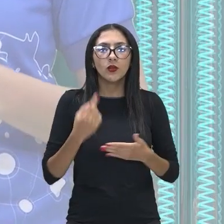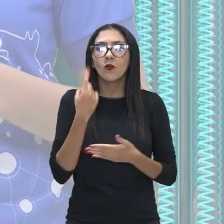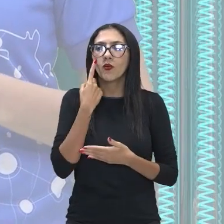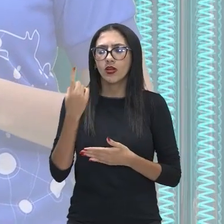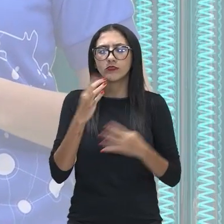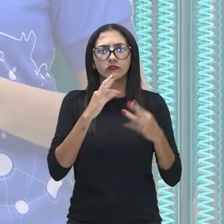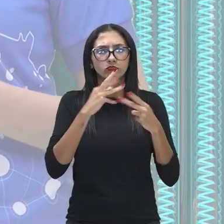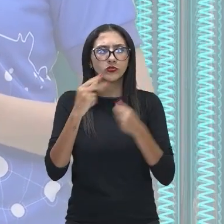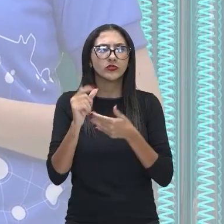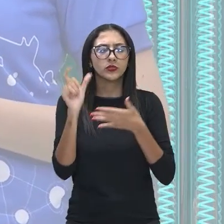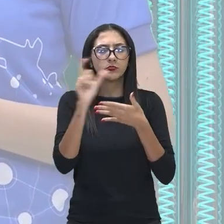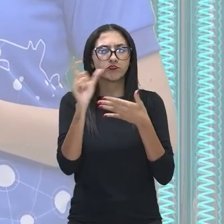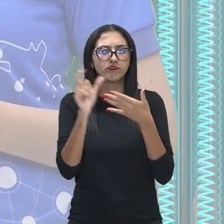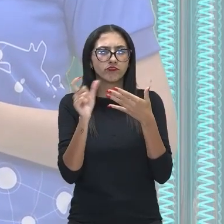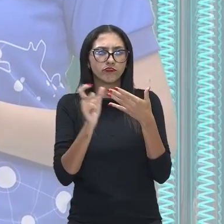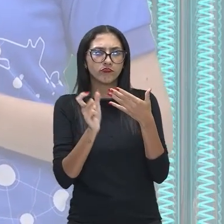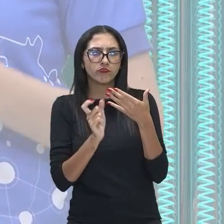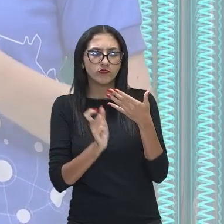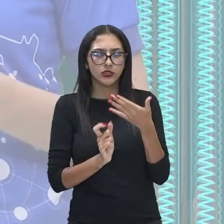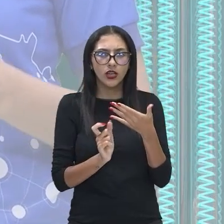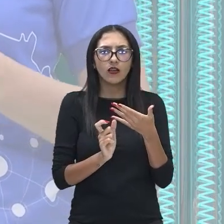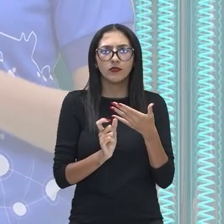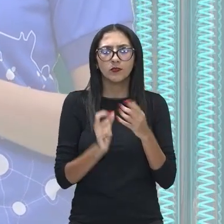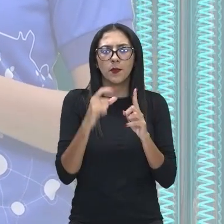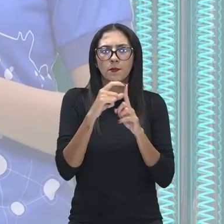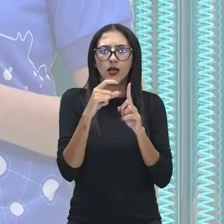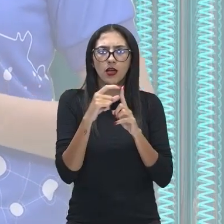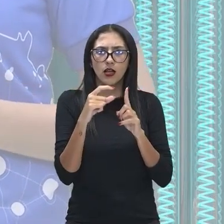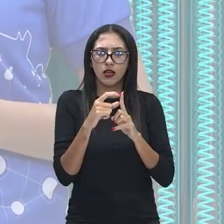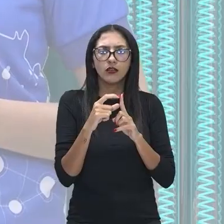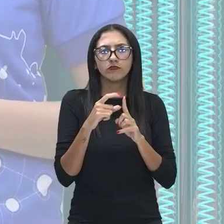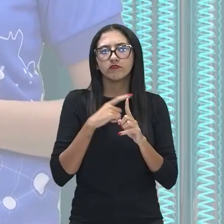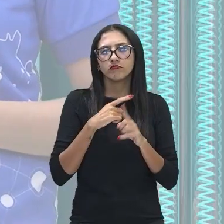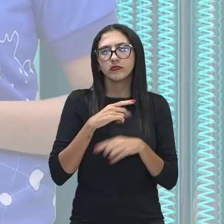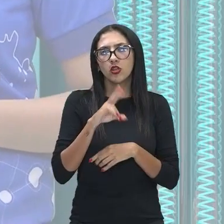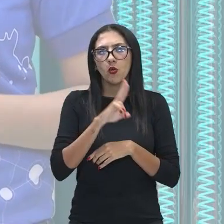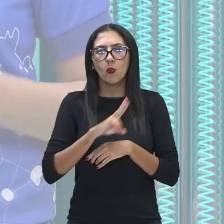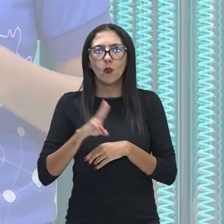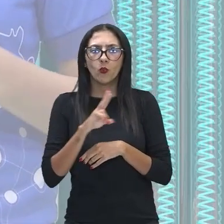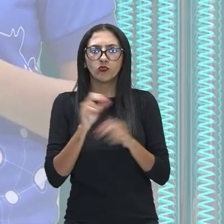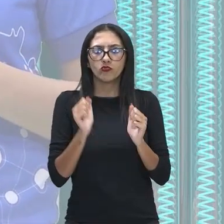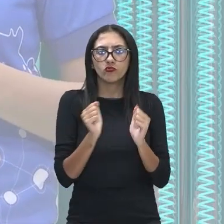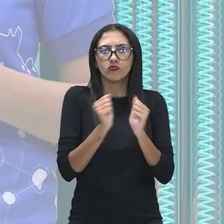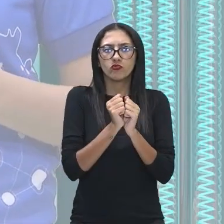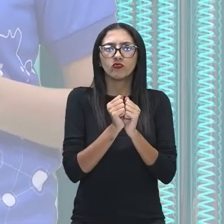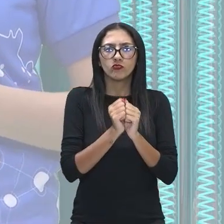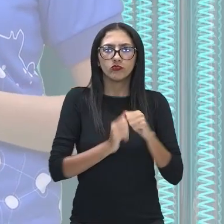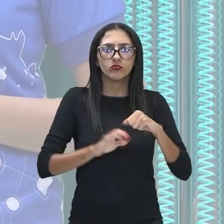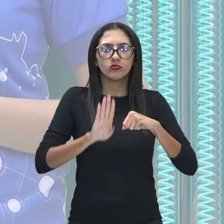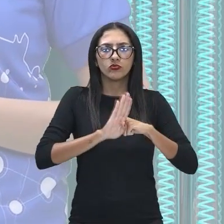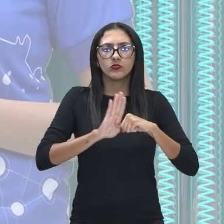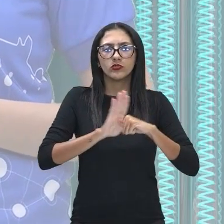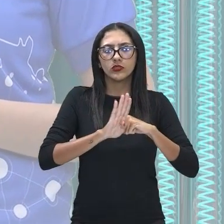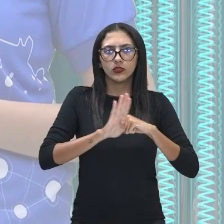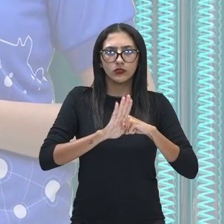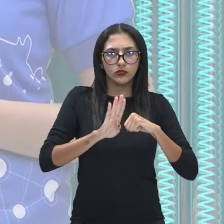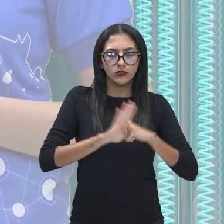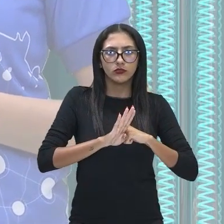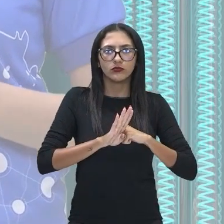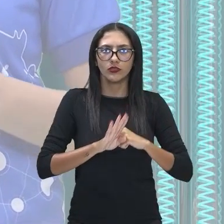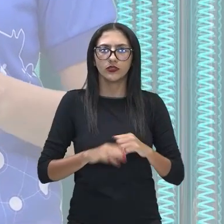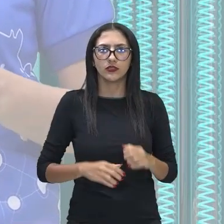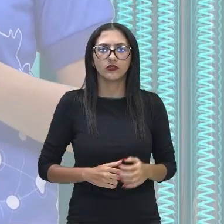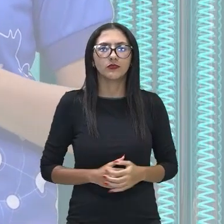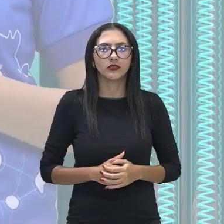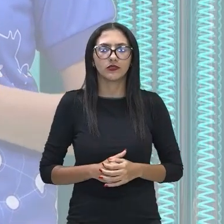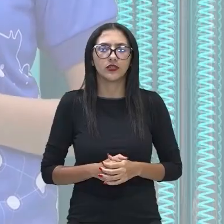né, e palavras que a gente utiliza para poder acompanhar os pronomes, os substantivos não contáveis, né,